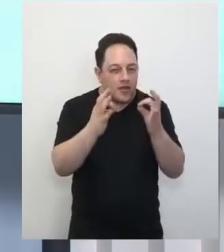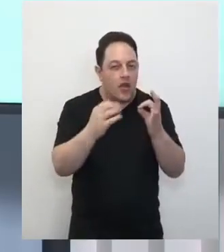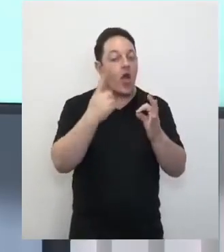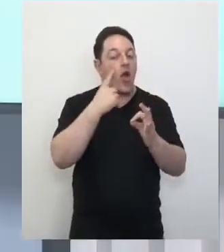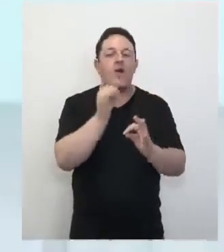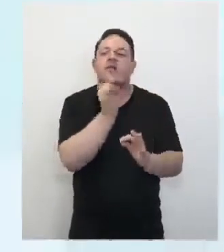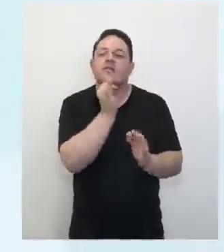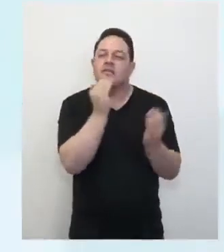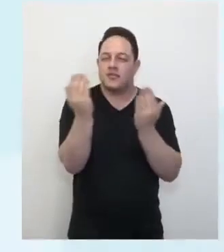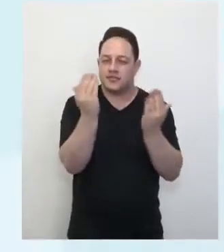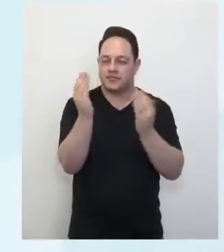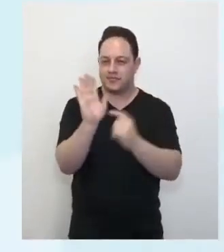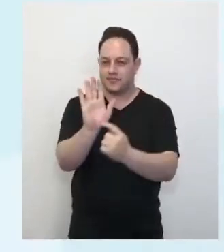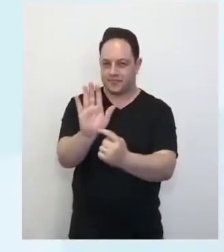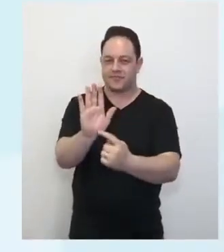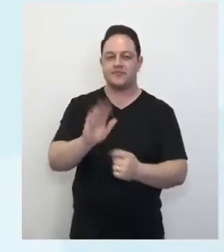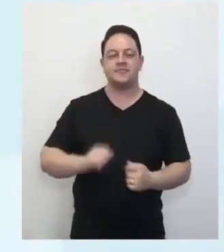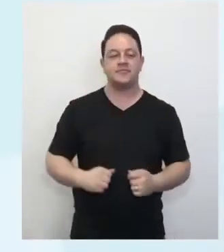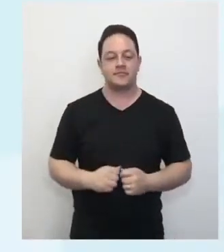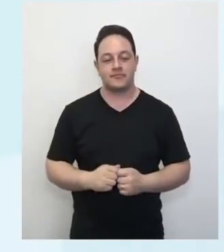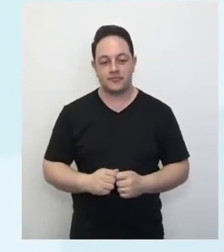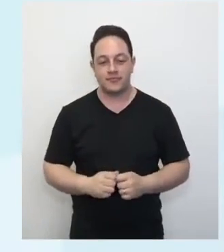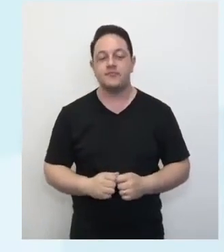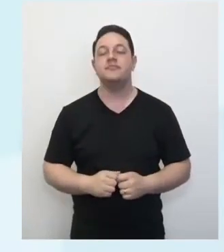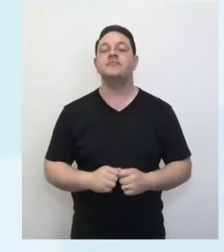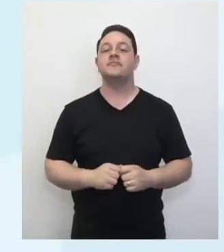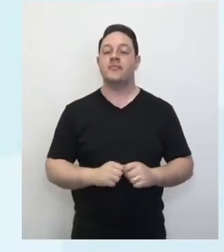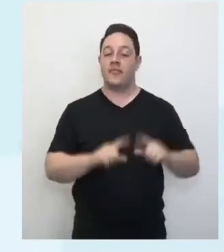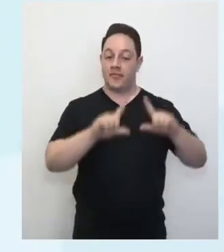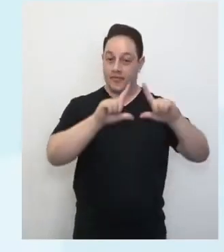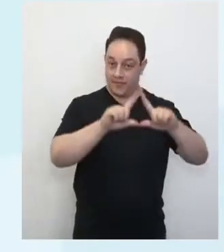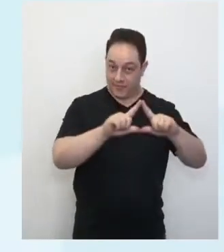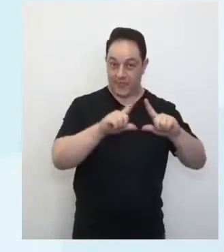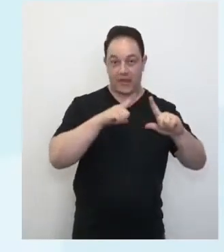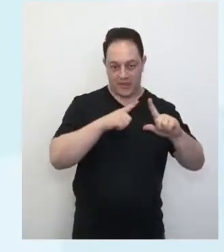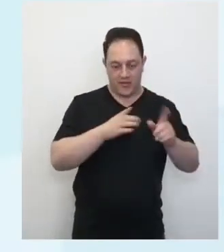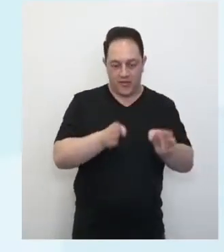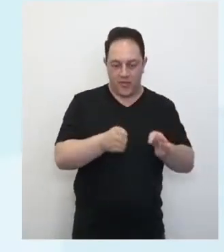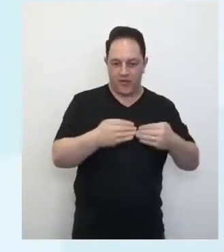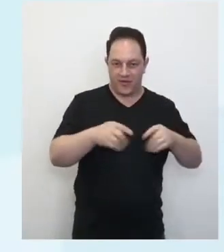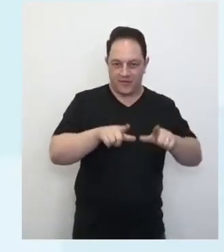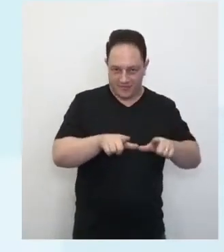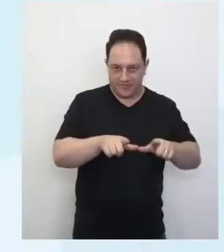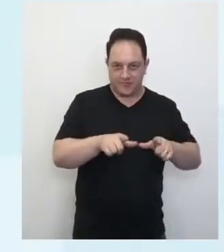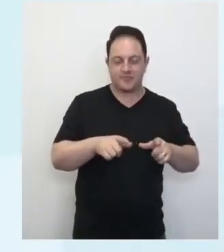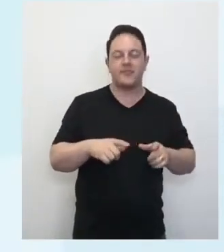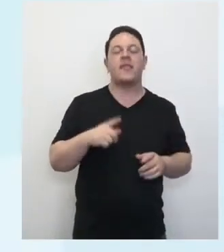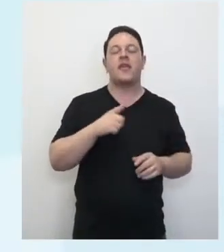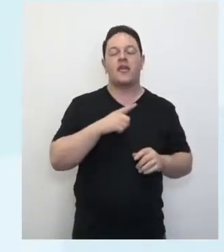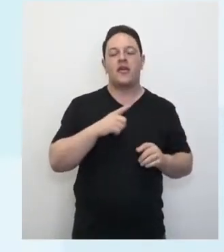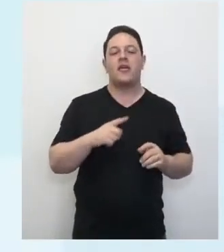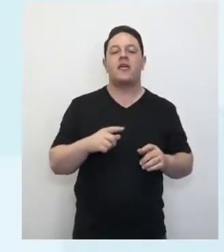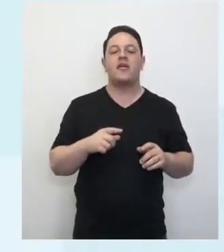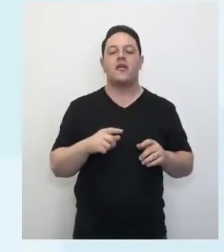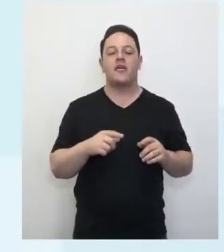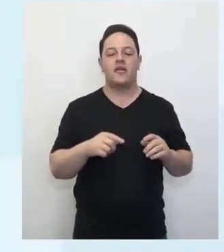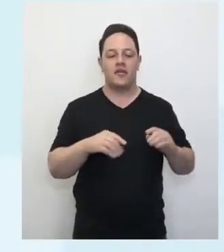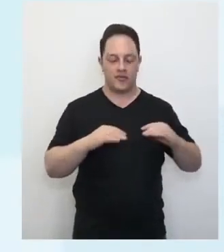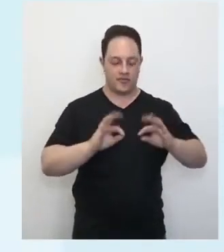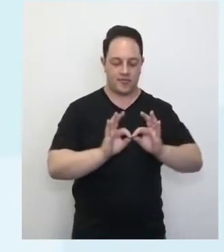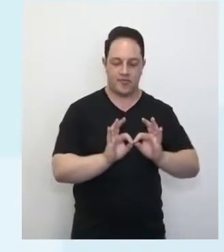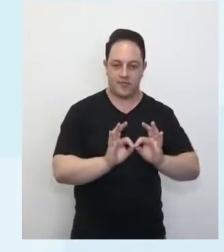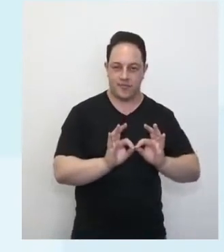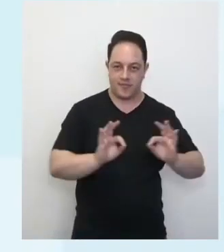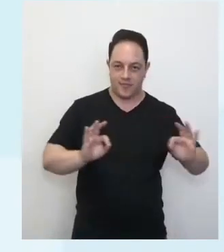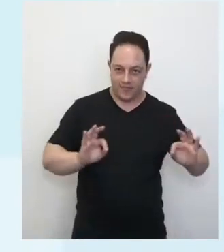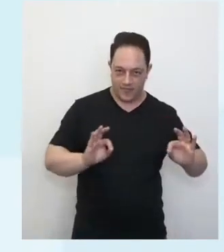nesse primeiro exemplo e a pirâmide quadrada Então eu tenho uma pirâmide quadrada de aresta da